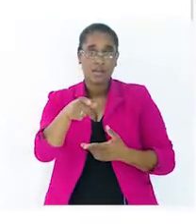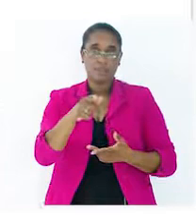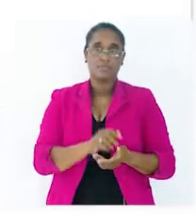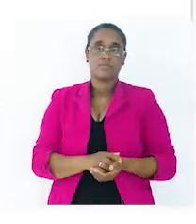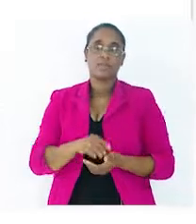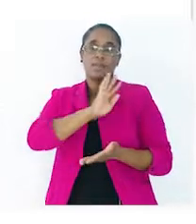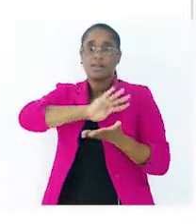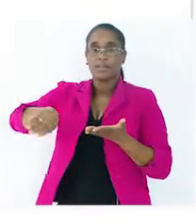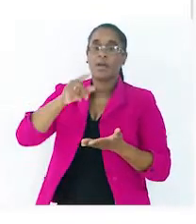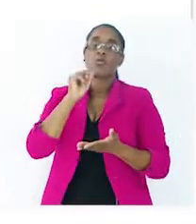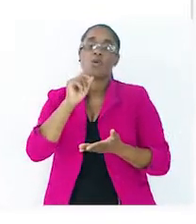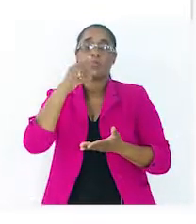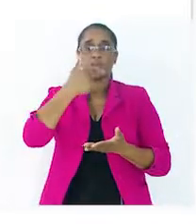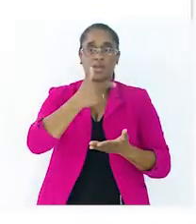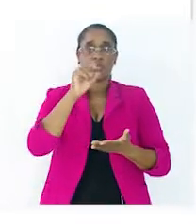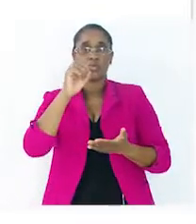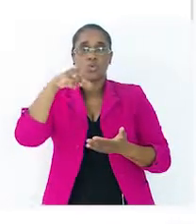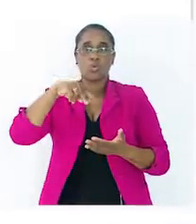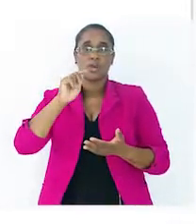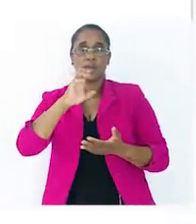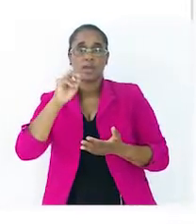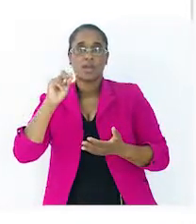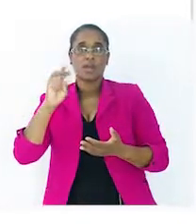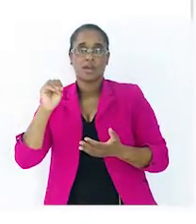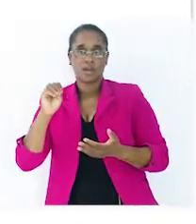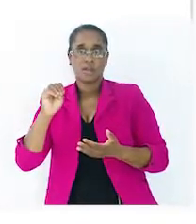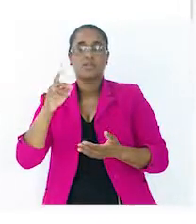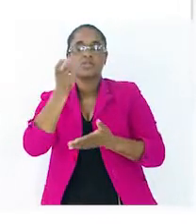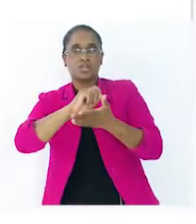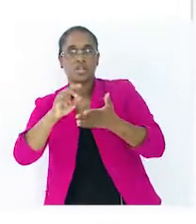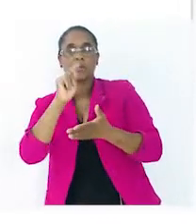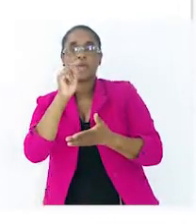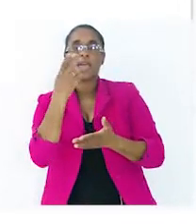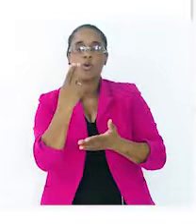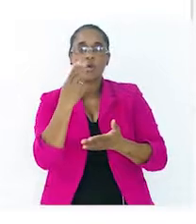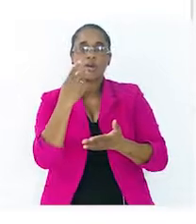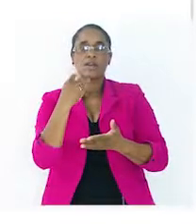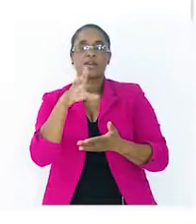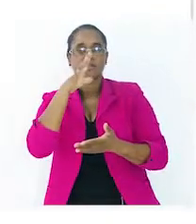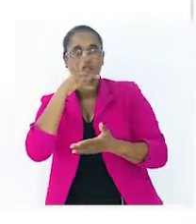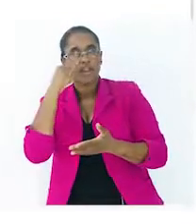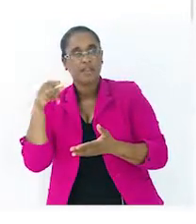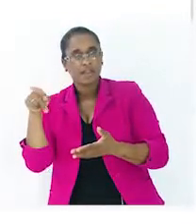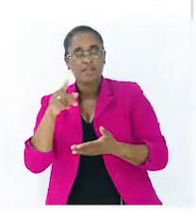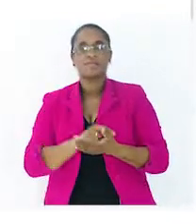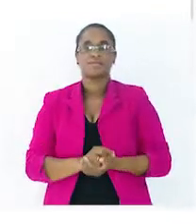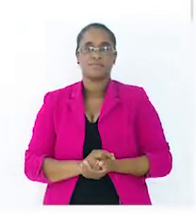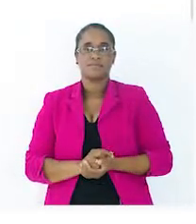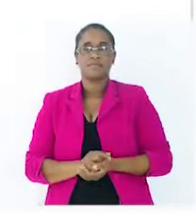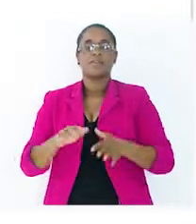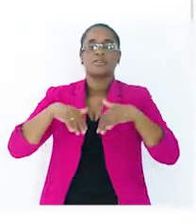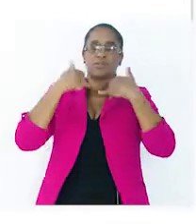Tonecas e colocando um outro elemento que é este eu, referindo-se a si mesmo. Ok?